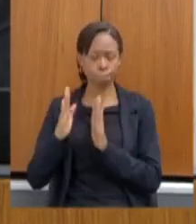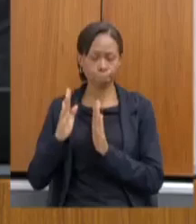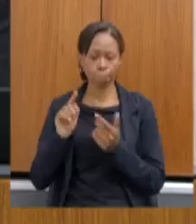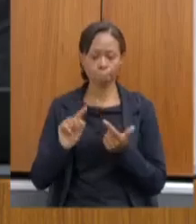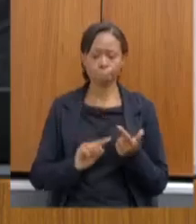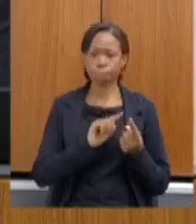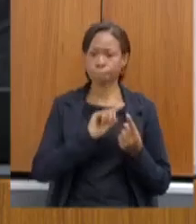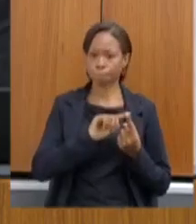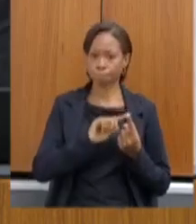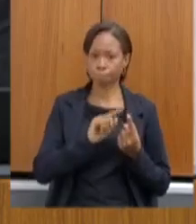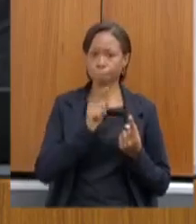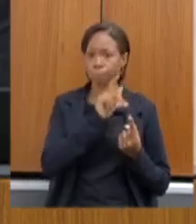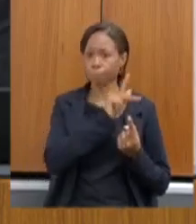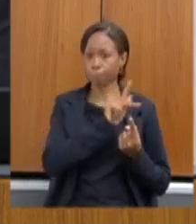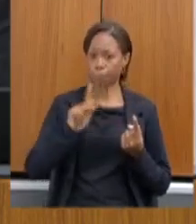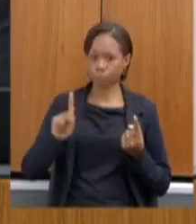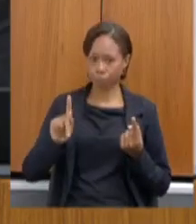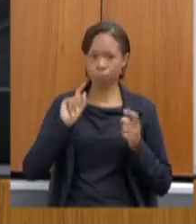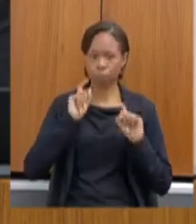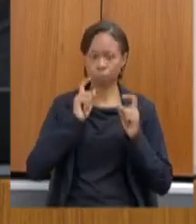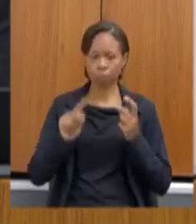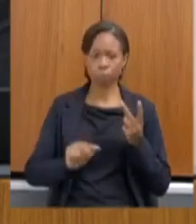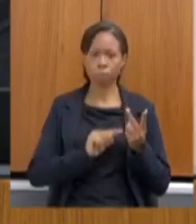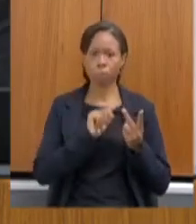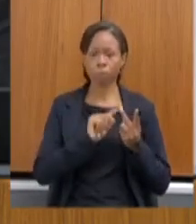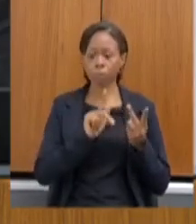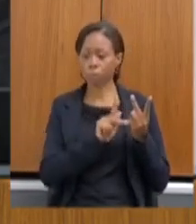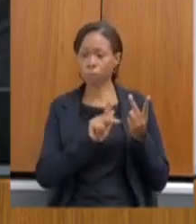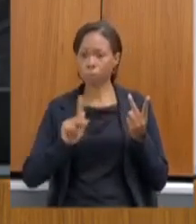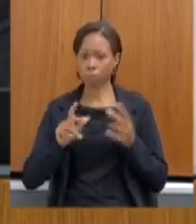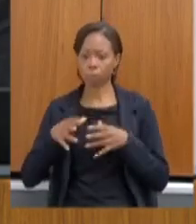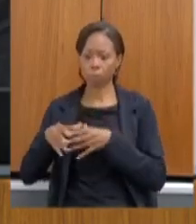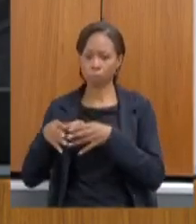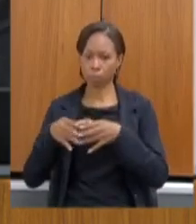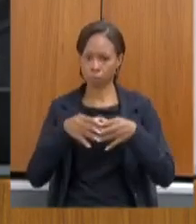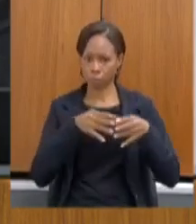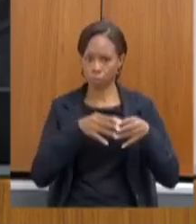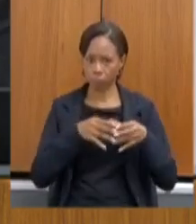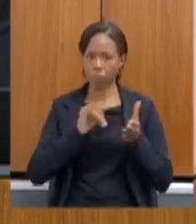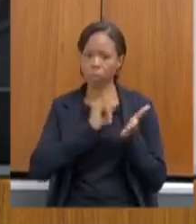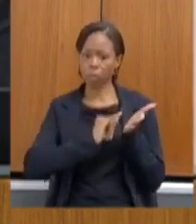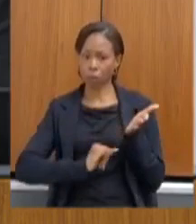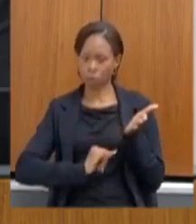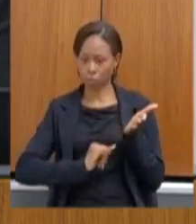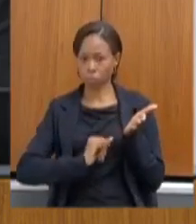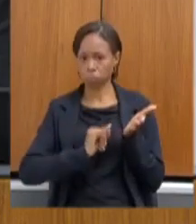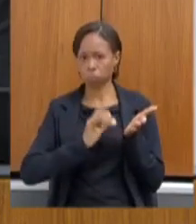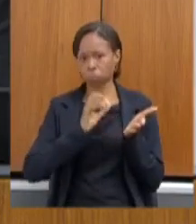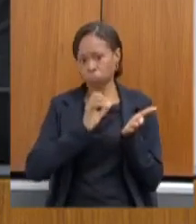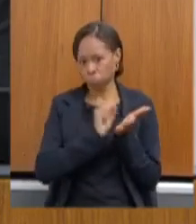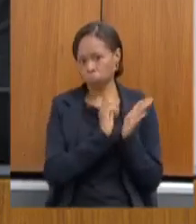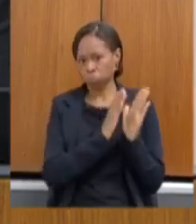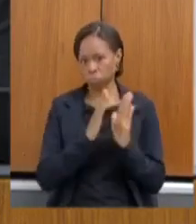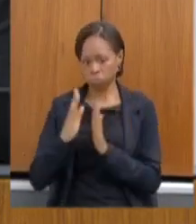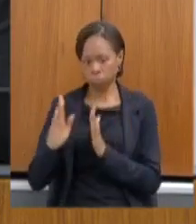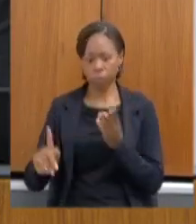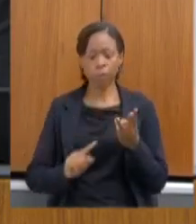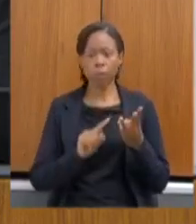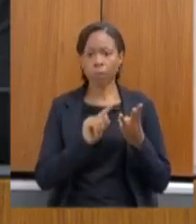presidente da reunião dois presidentes das comissões participantes por ordem de inscrição três